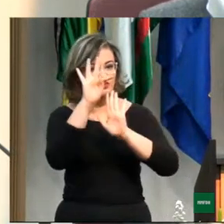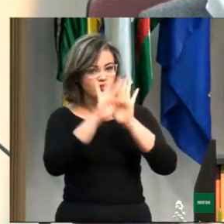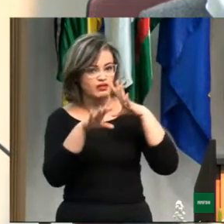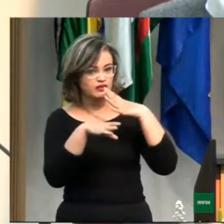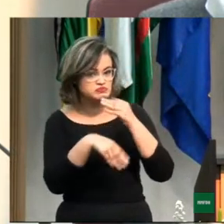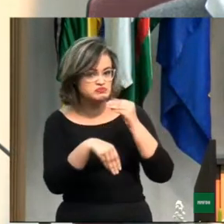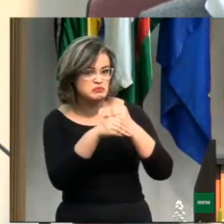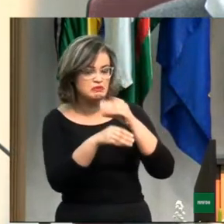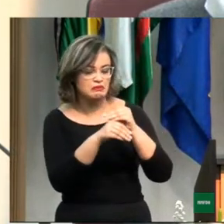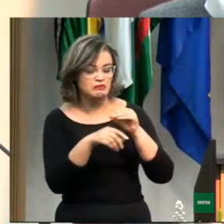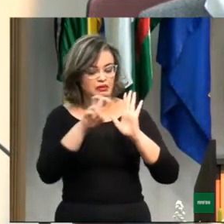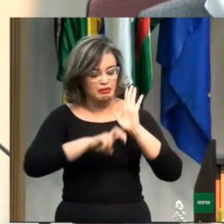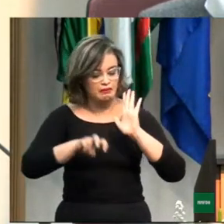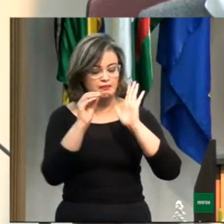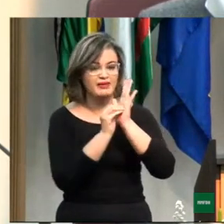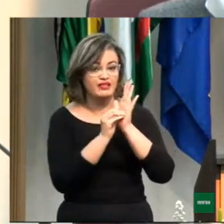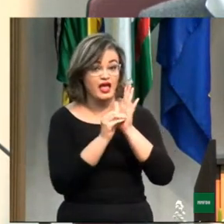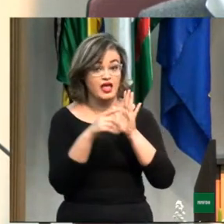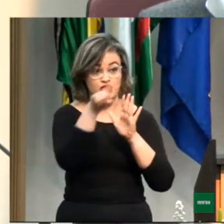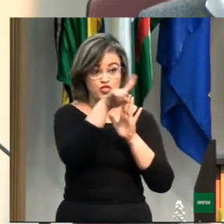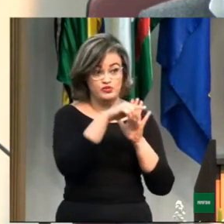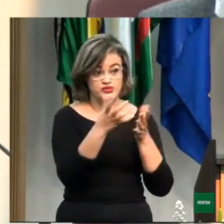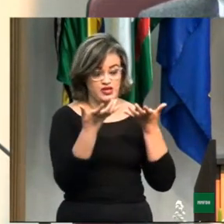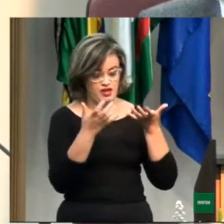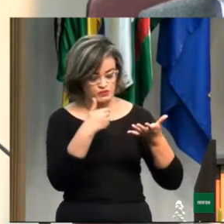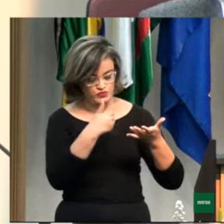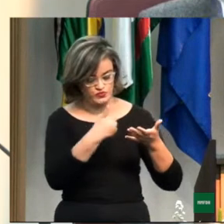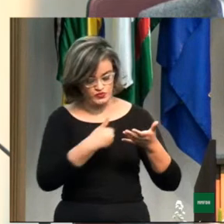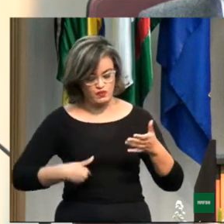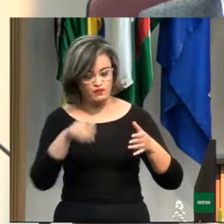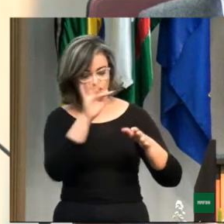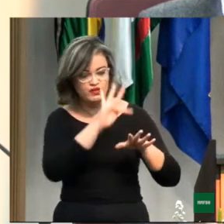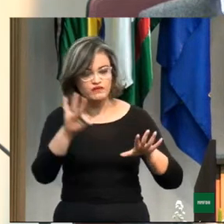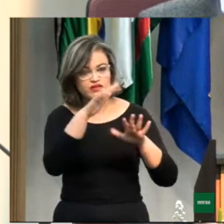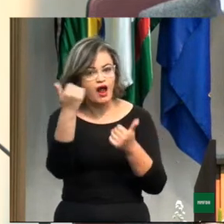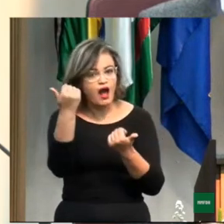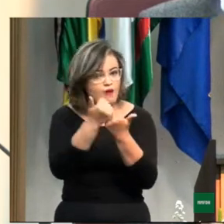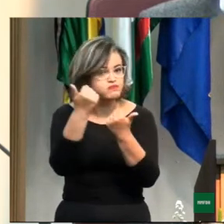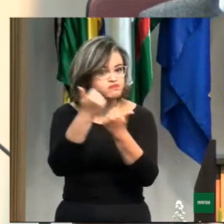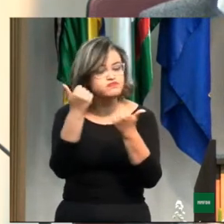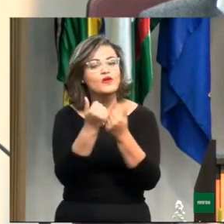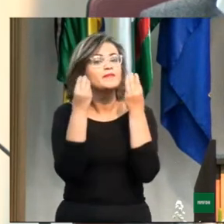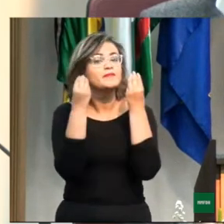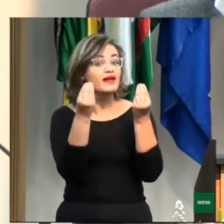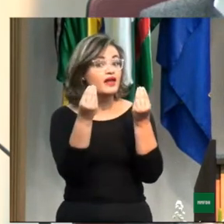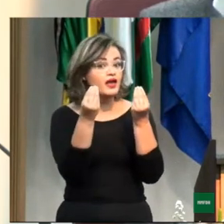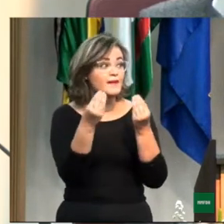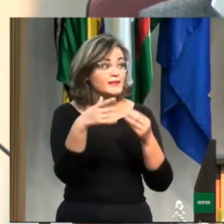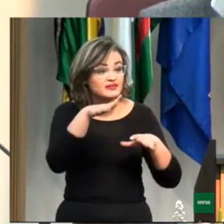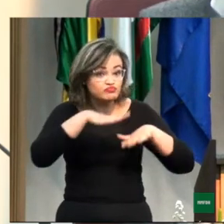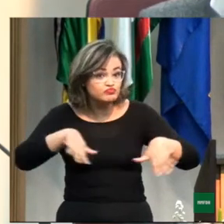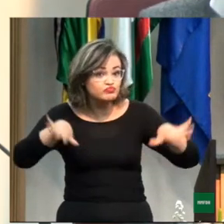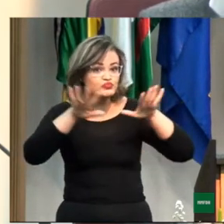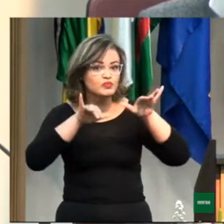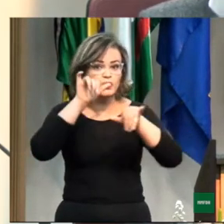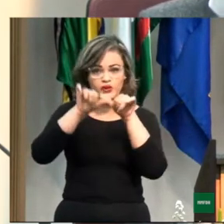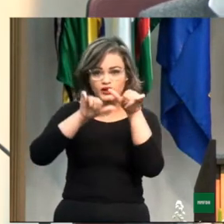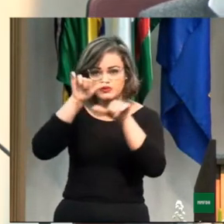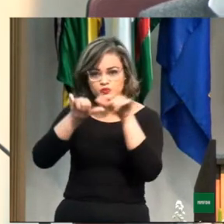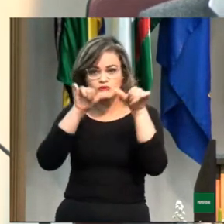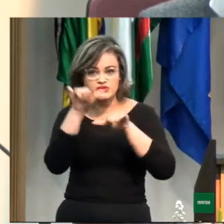queremos contar com o governo federal, com esse apoio, para que essas mudanças na nossa